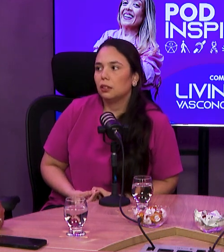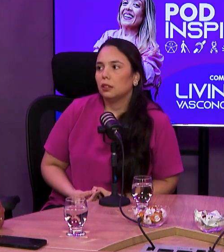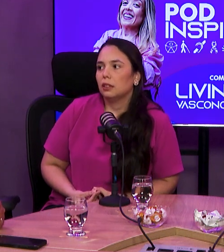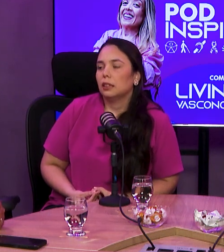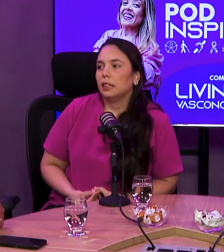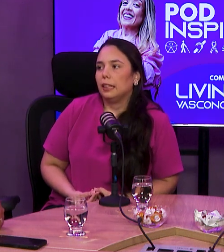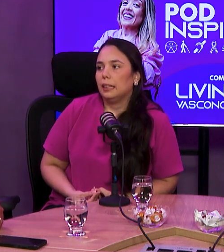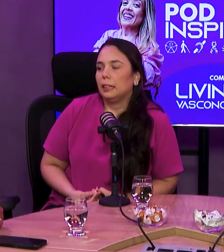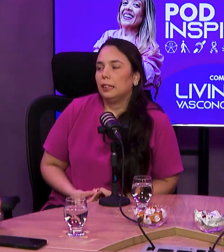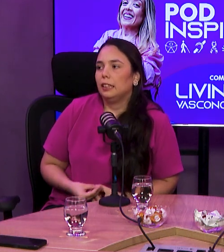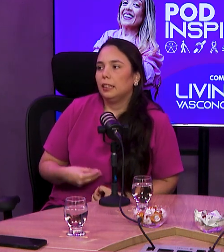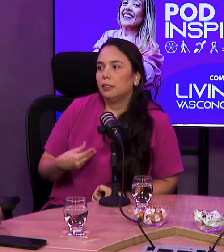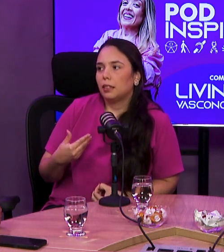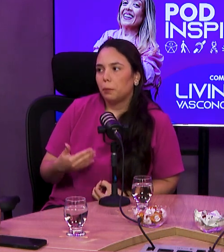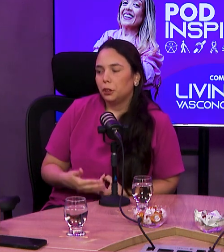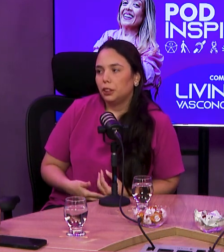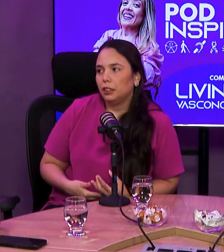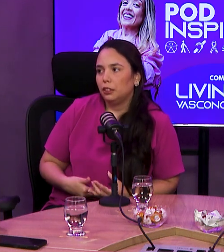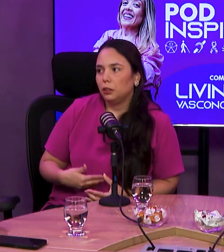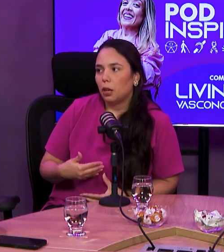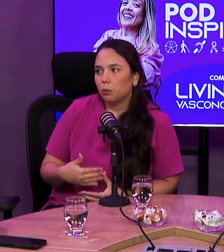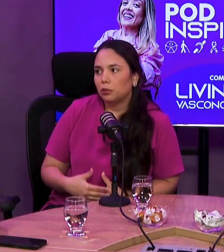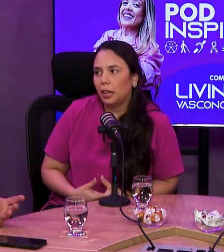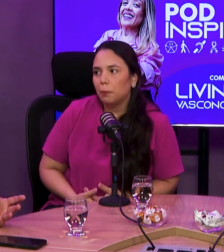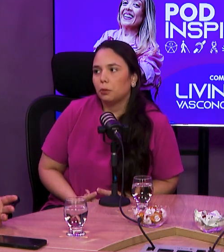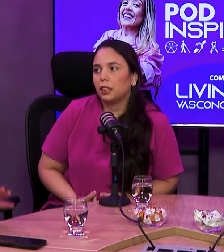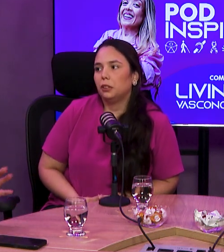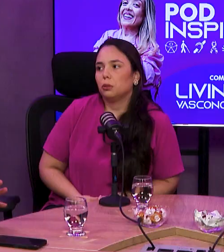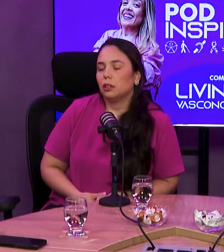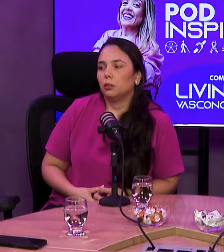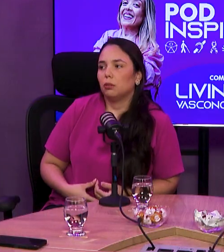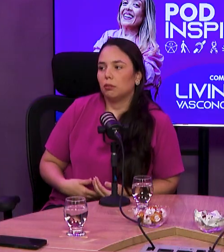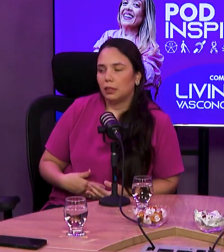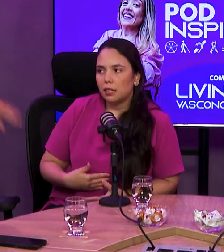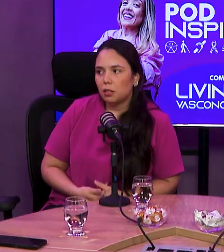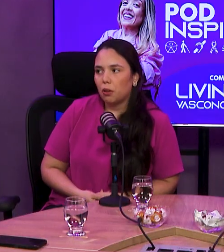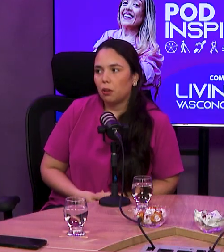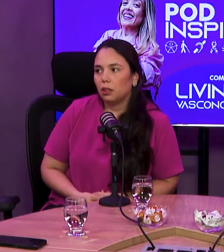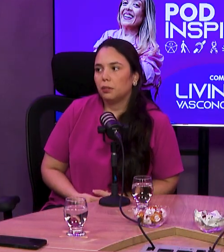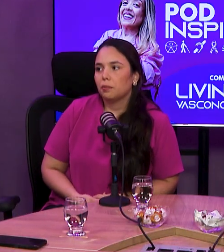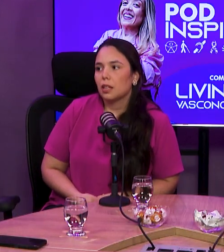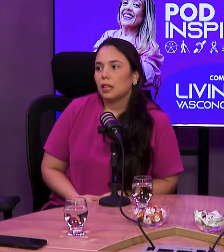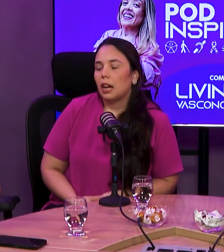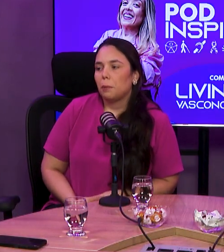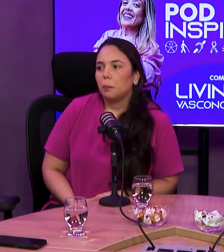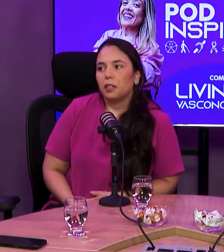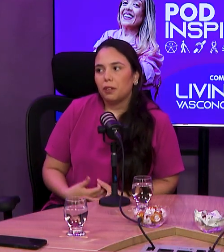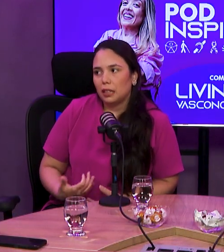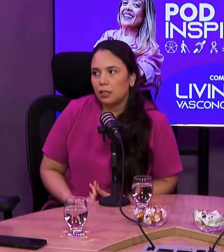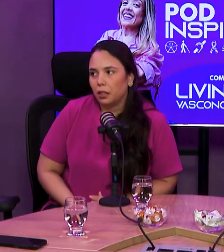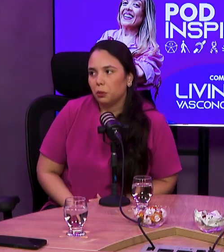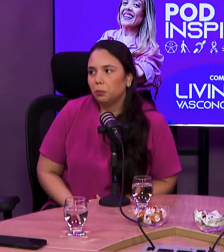matrícula. E depois de algum tempo, né, estudando nessa escola, a minha